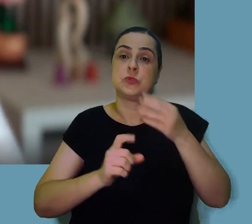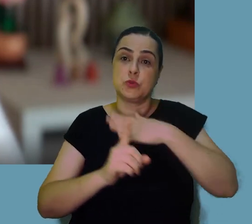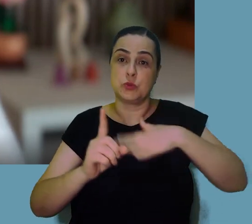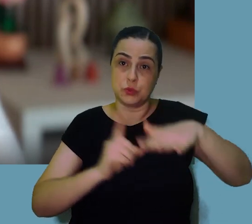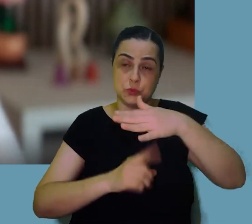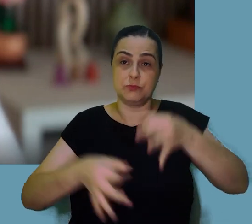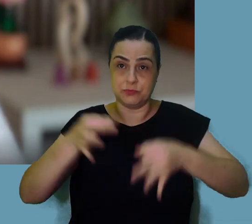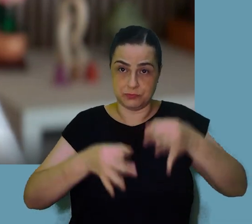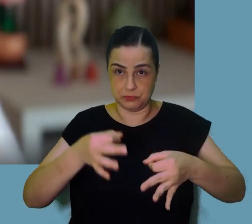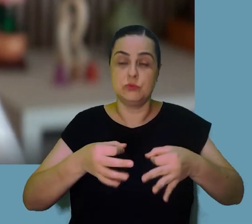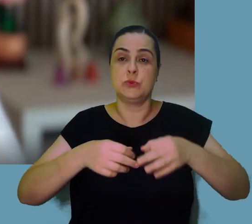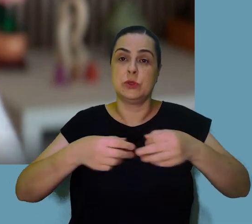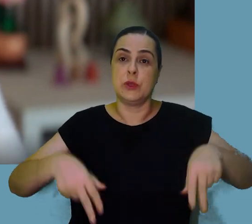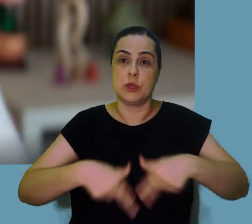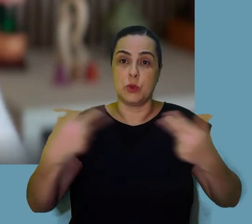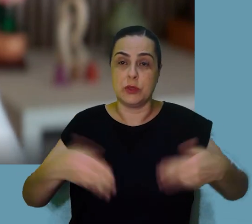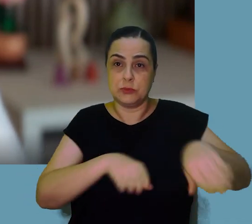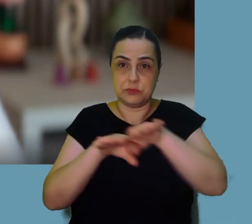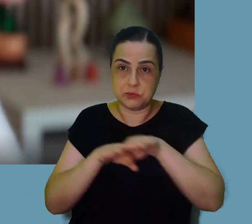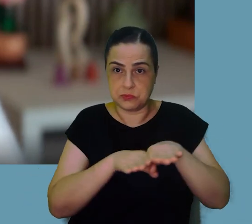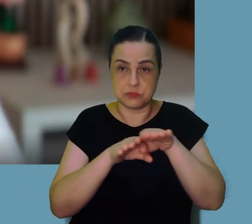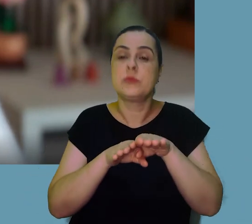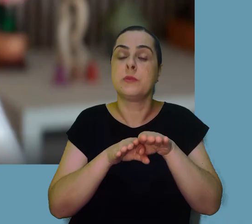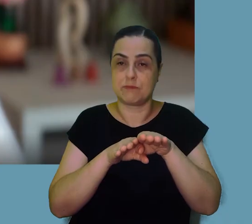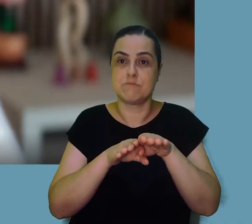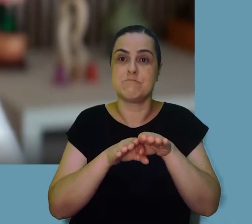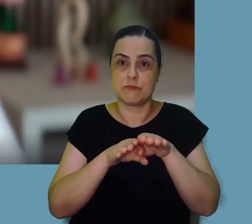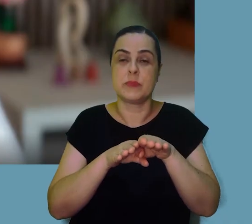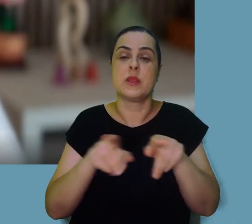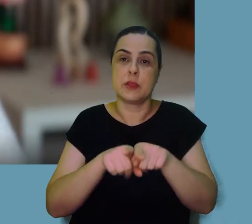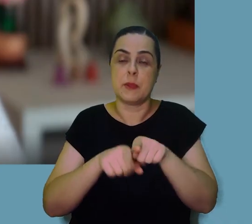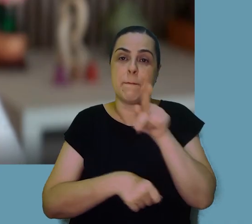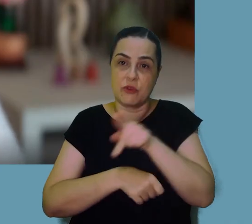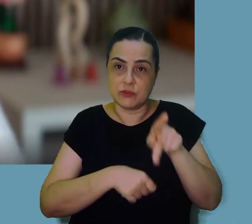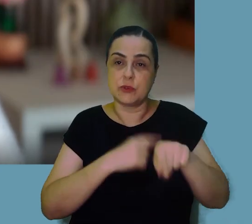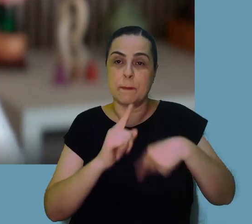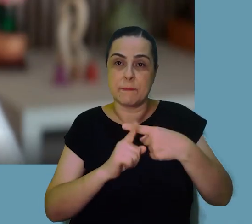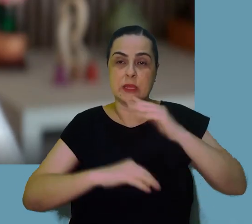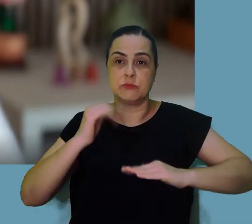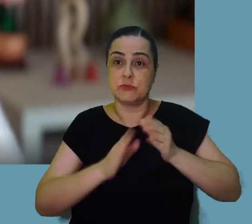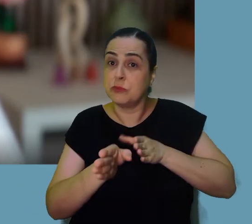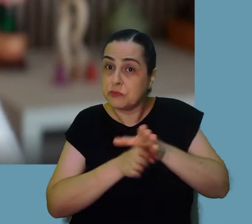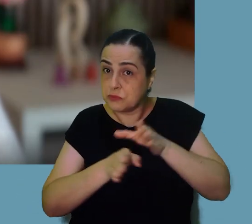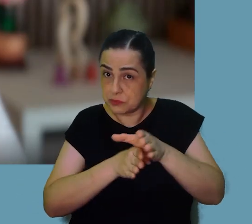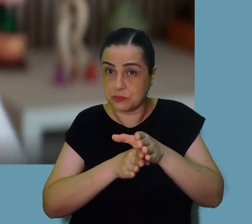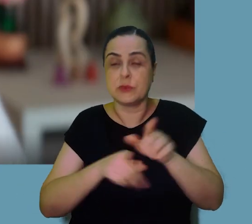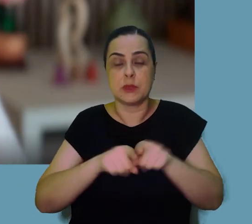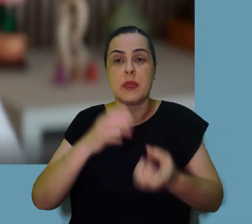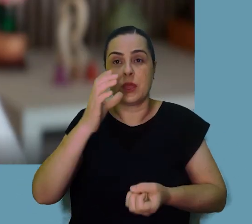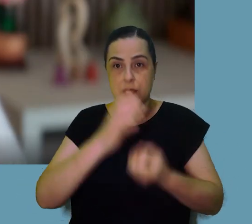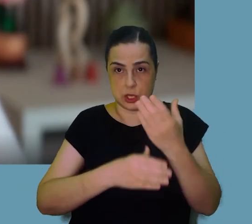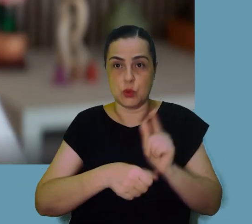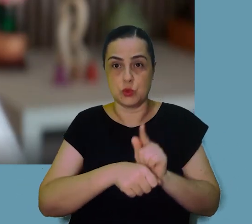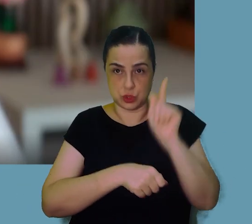e transformação organizacional. Professor convidado da Fundação Dom Cabral e conselheiro do CIEDES, é cofundador